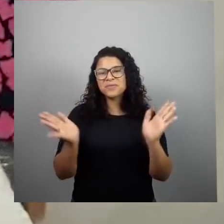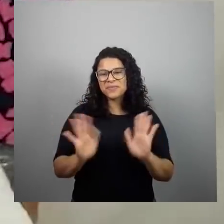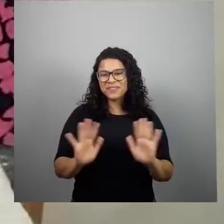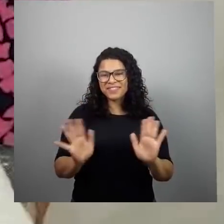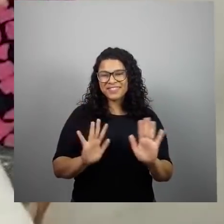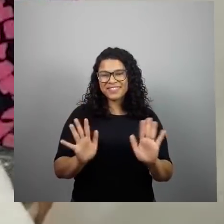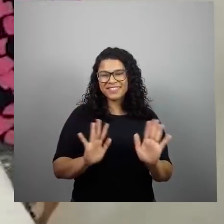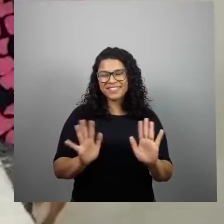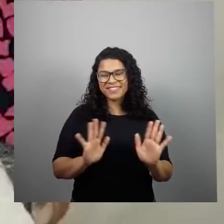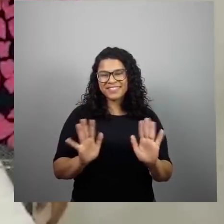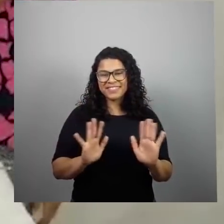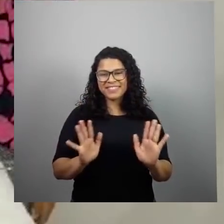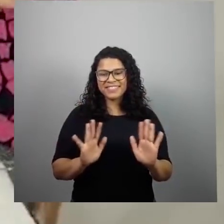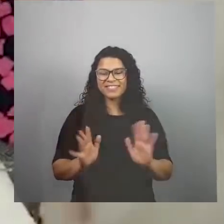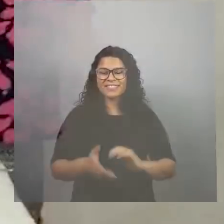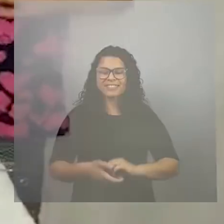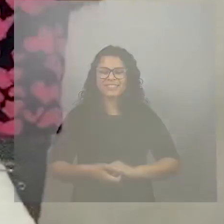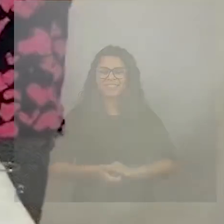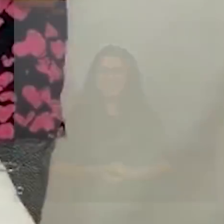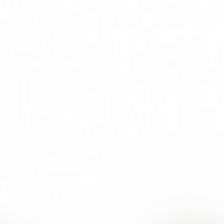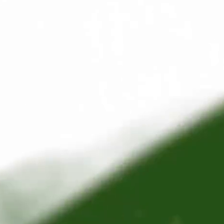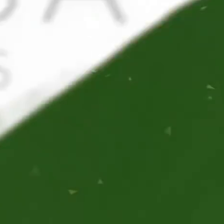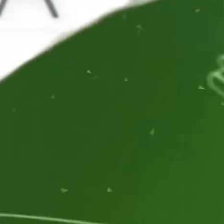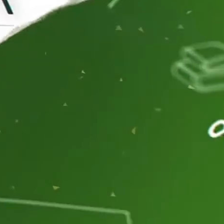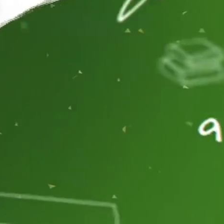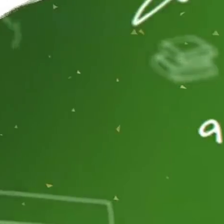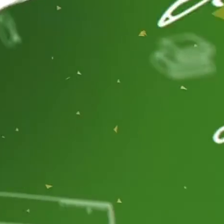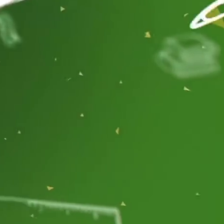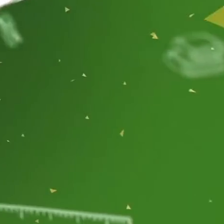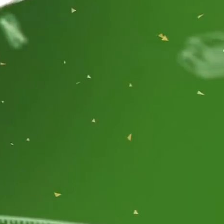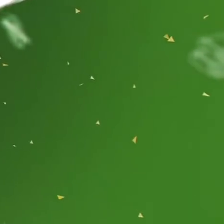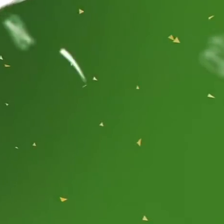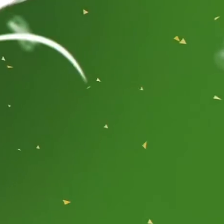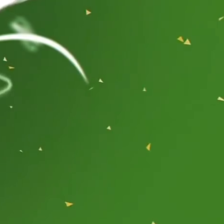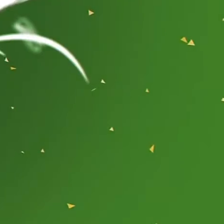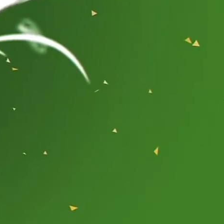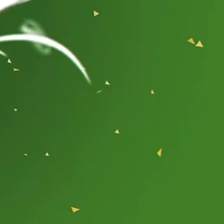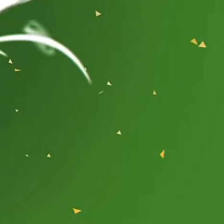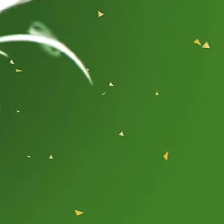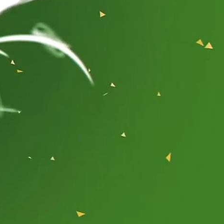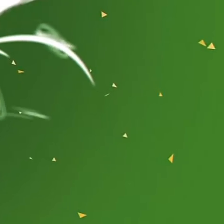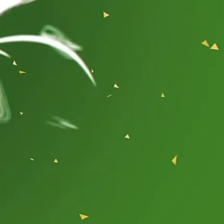Beijos e até a próxima! Tchau!